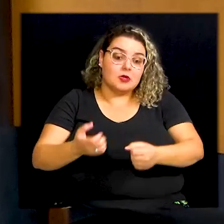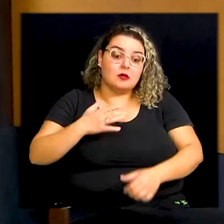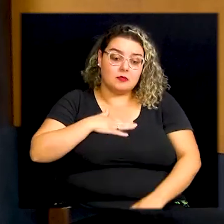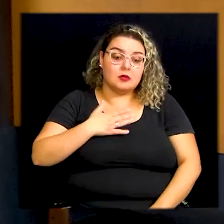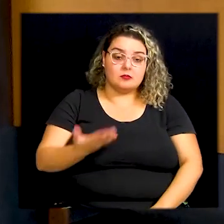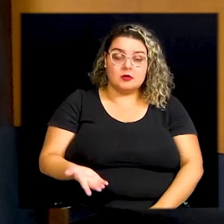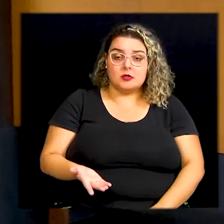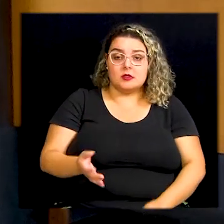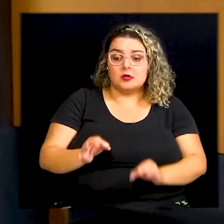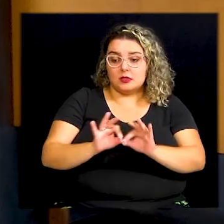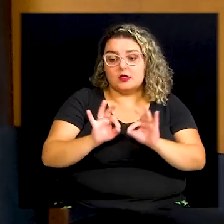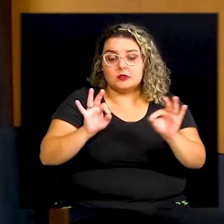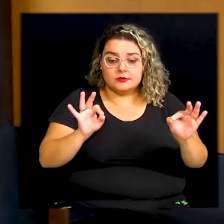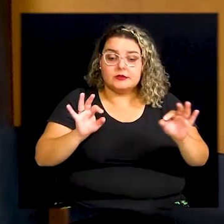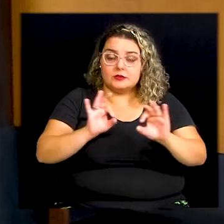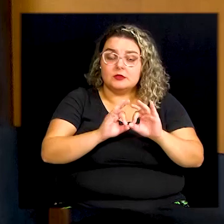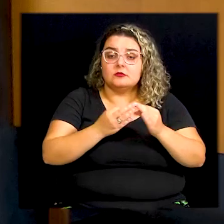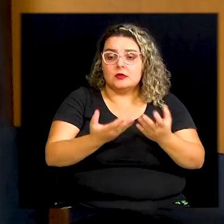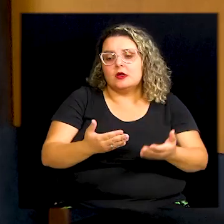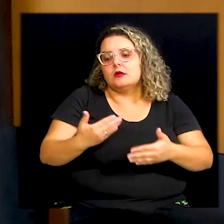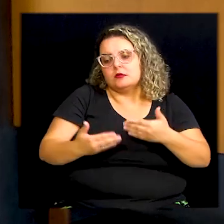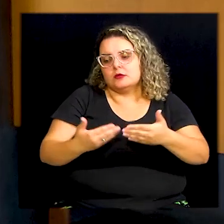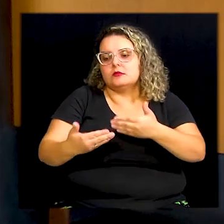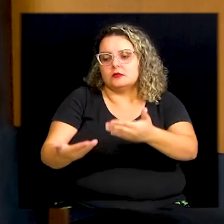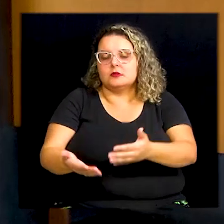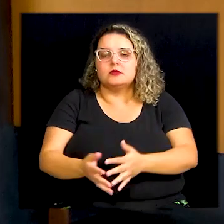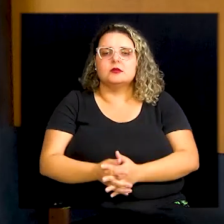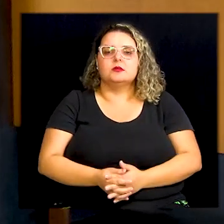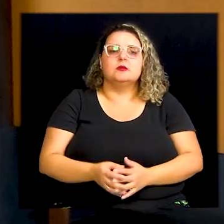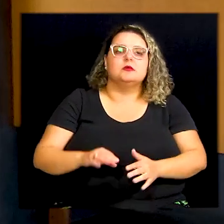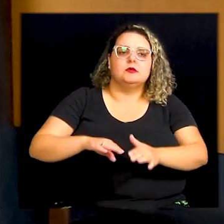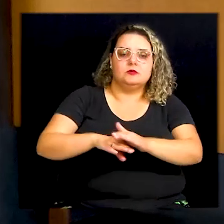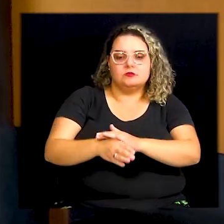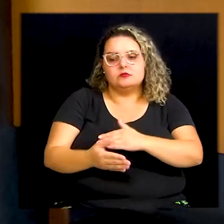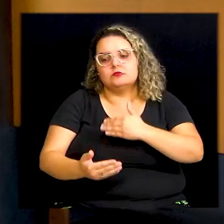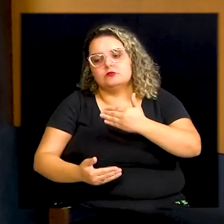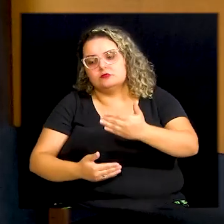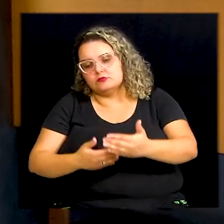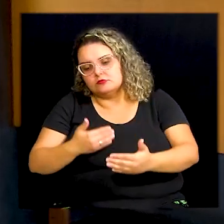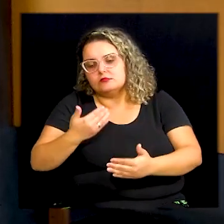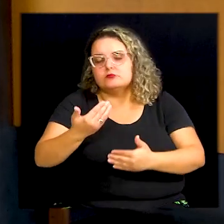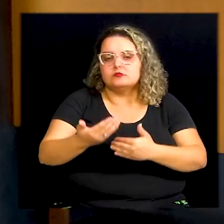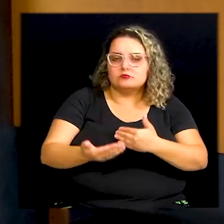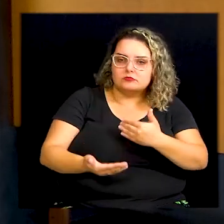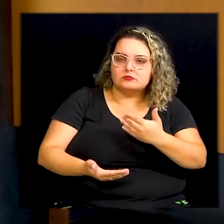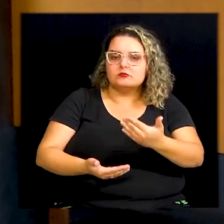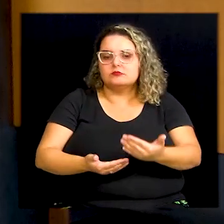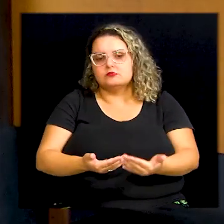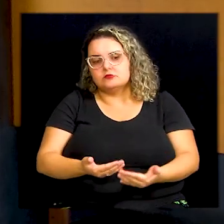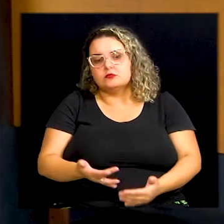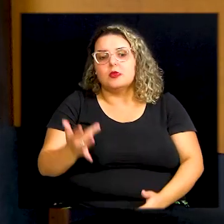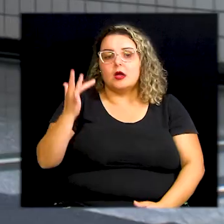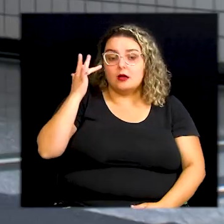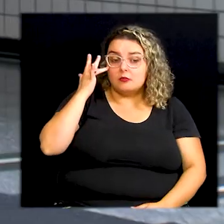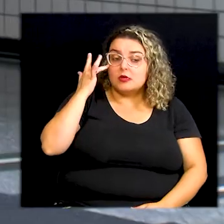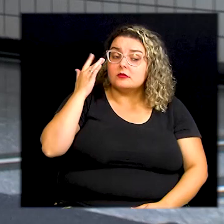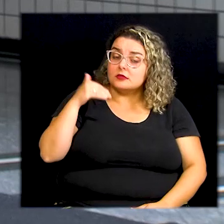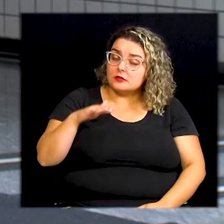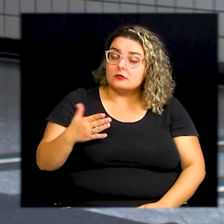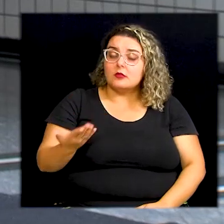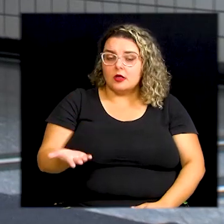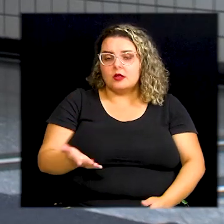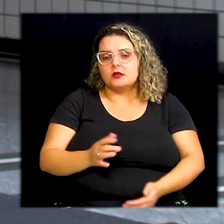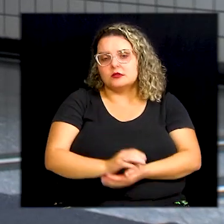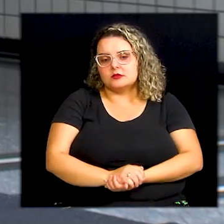pesava pra mim era a distância da família, né? Mas aí com o tempo já fui acostumando, já fui amadurecendo, né?